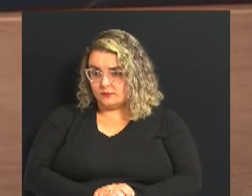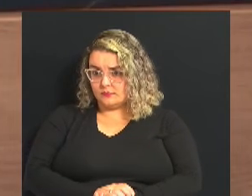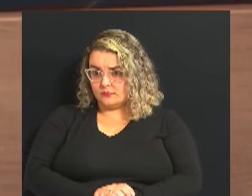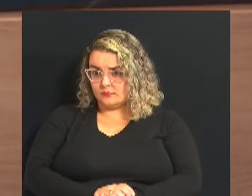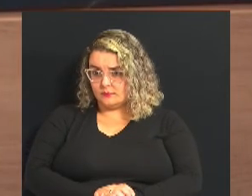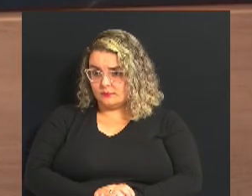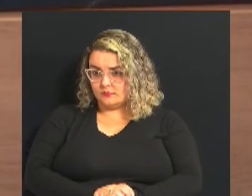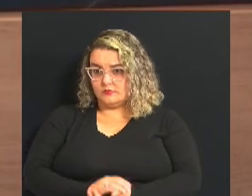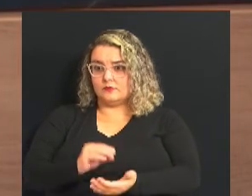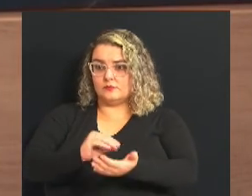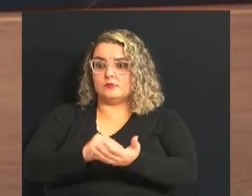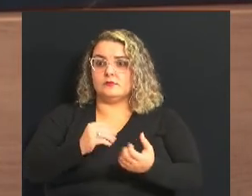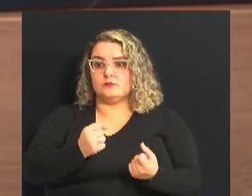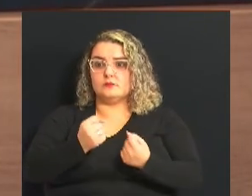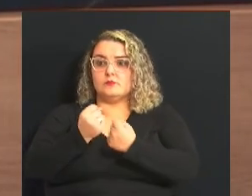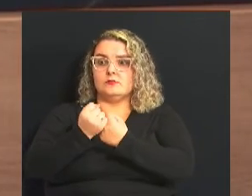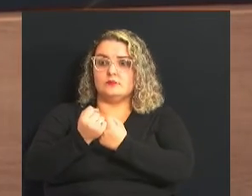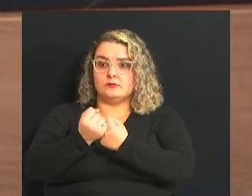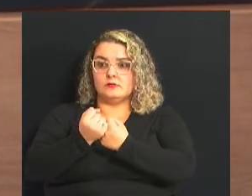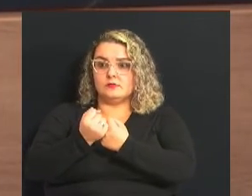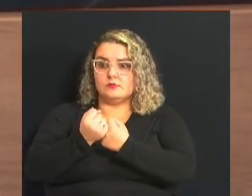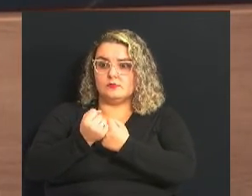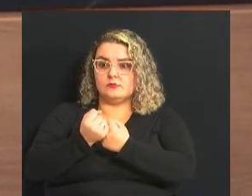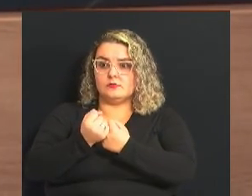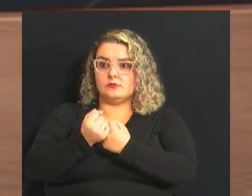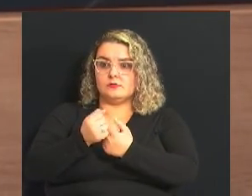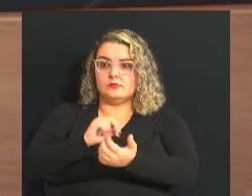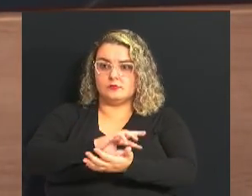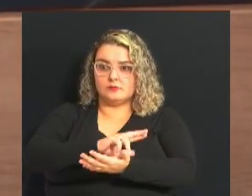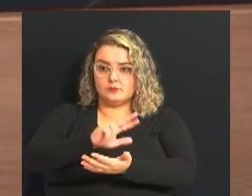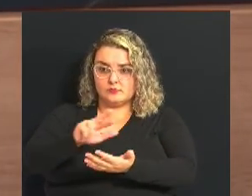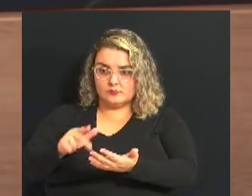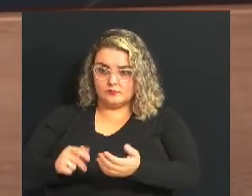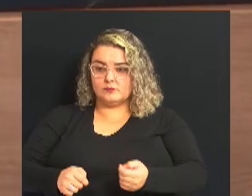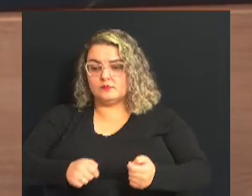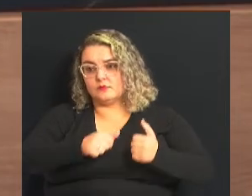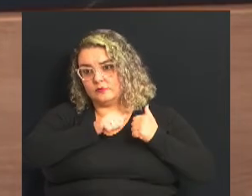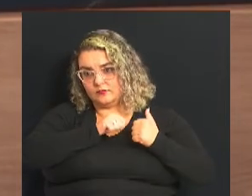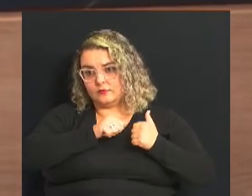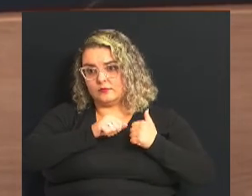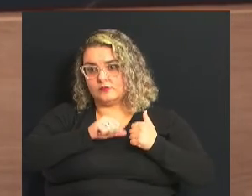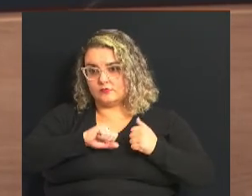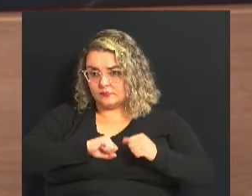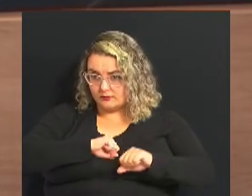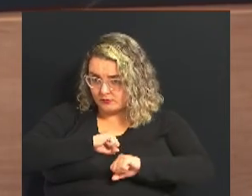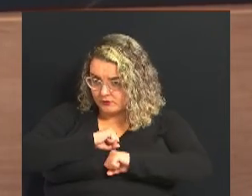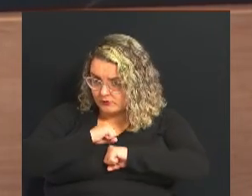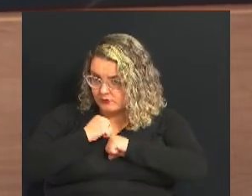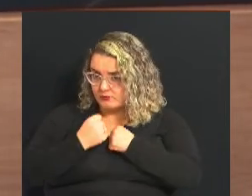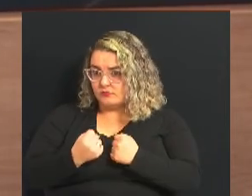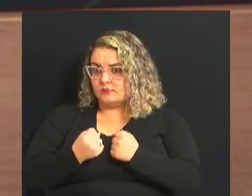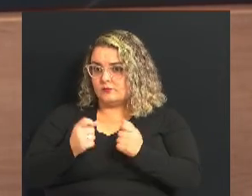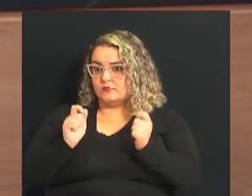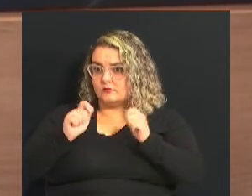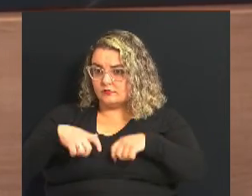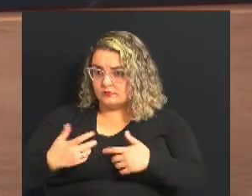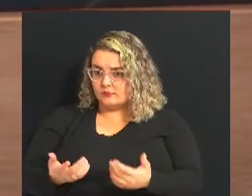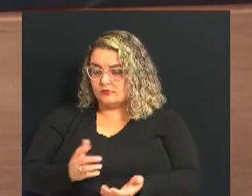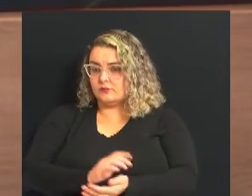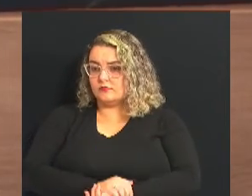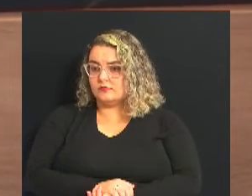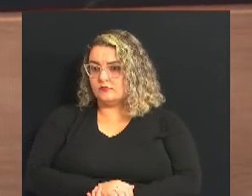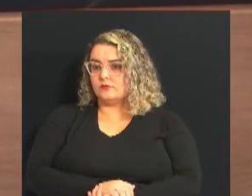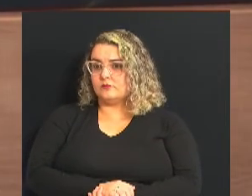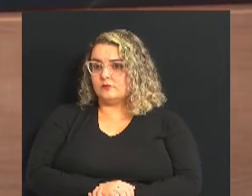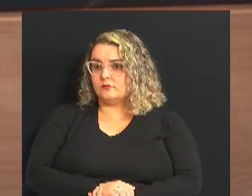falta de apoio dos certamente beneficiados, mas com o ódio mortal possivelmente prejudicado.